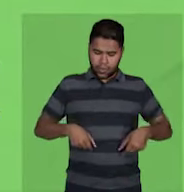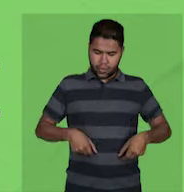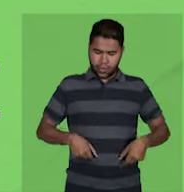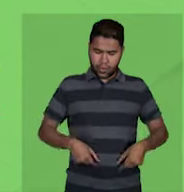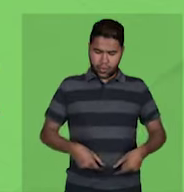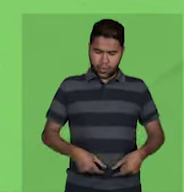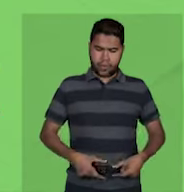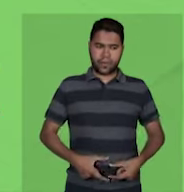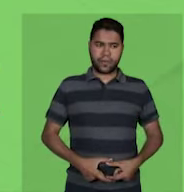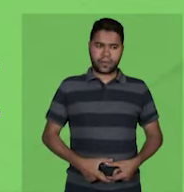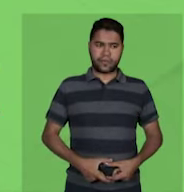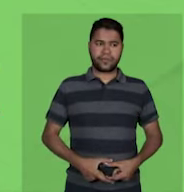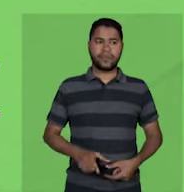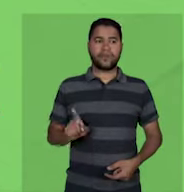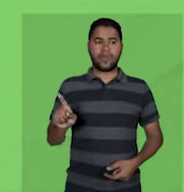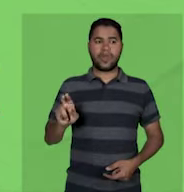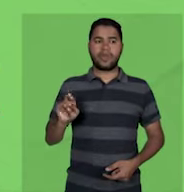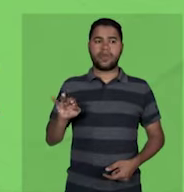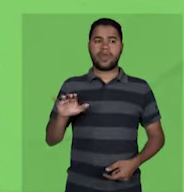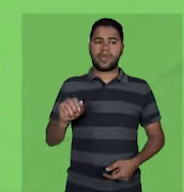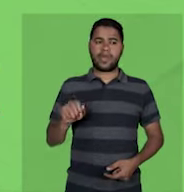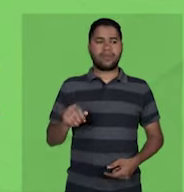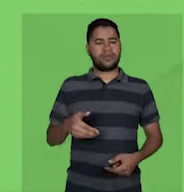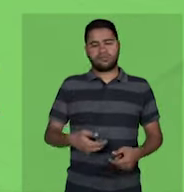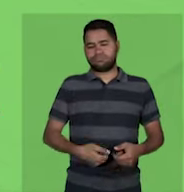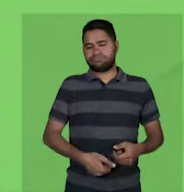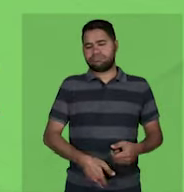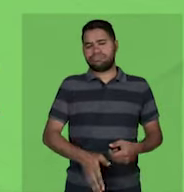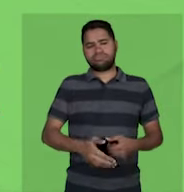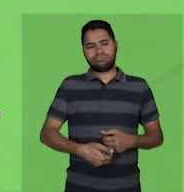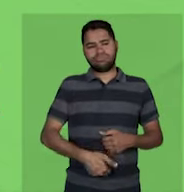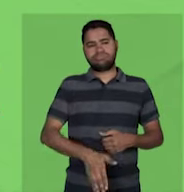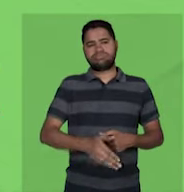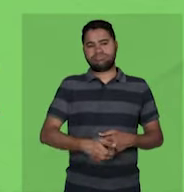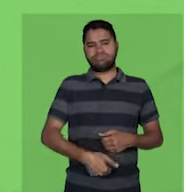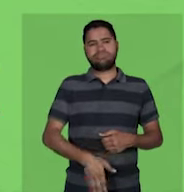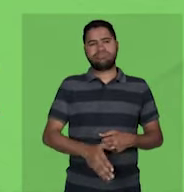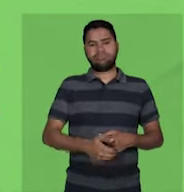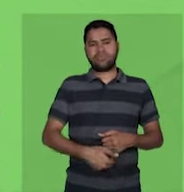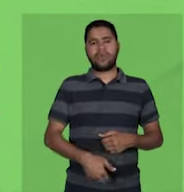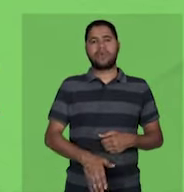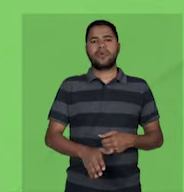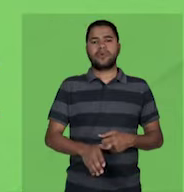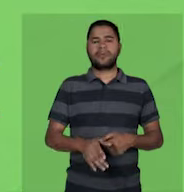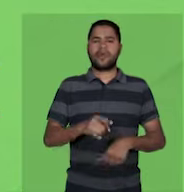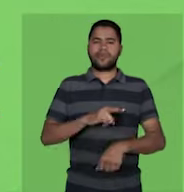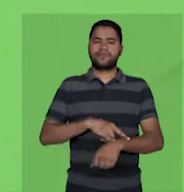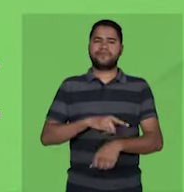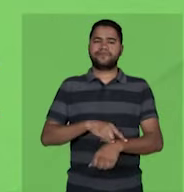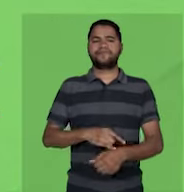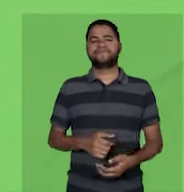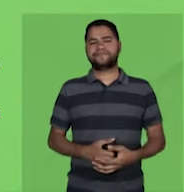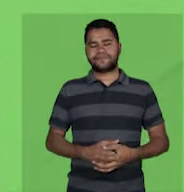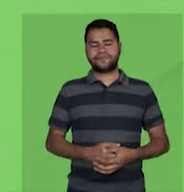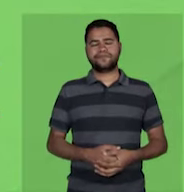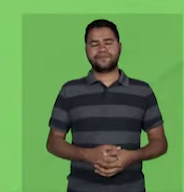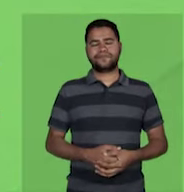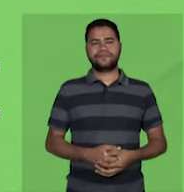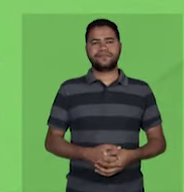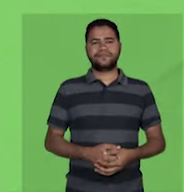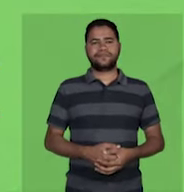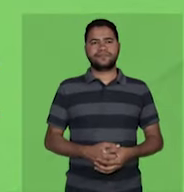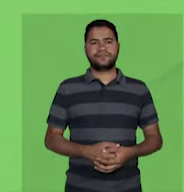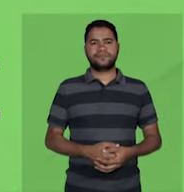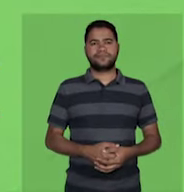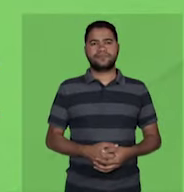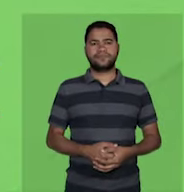dos rins para a bexiga e na uretra nós vamos ter a condução da urina da bexiga para fora do nosso